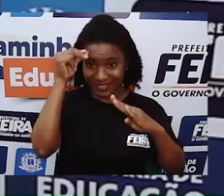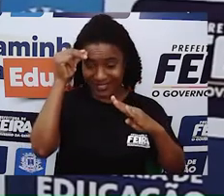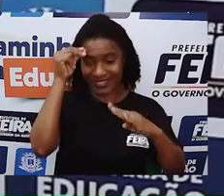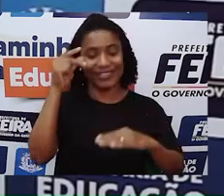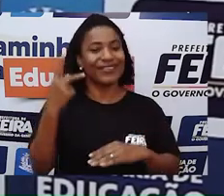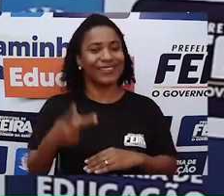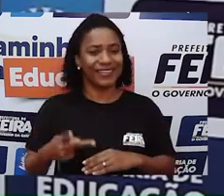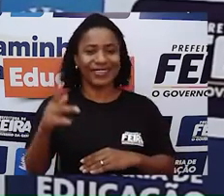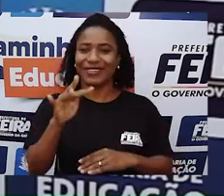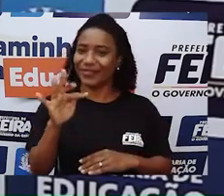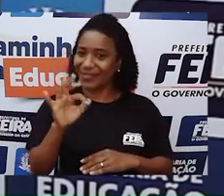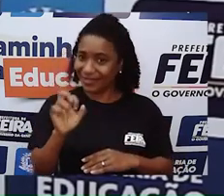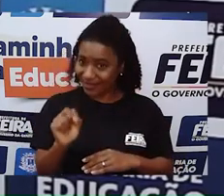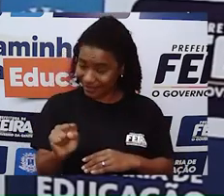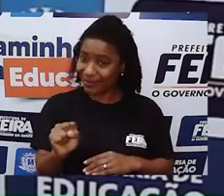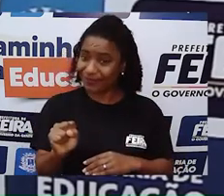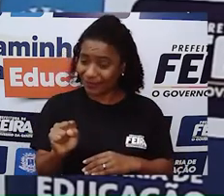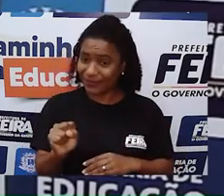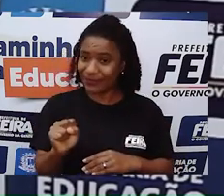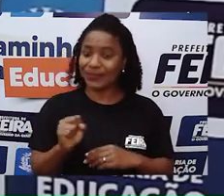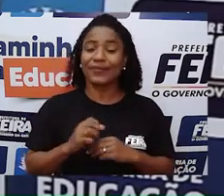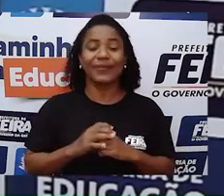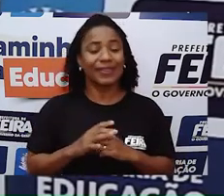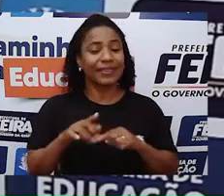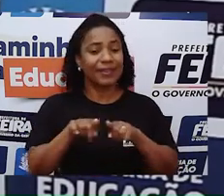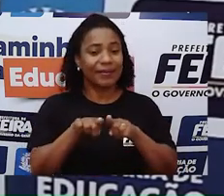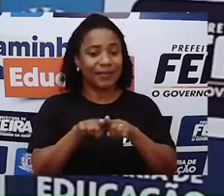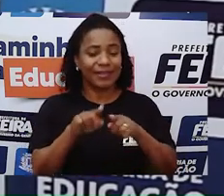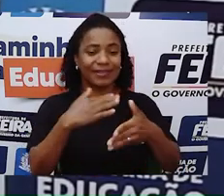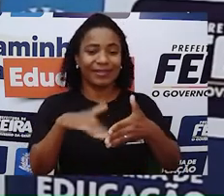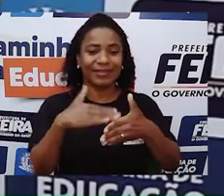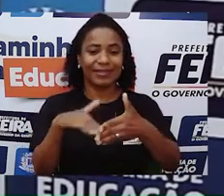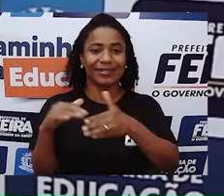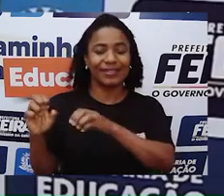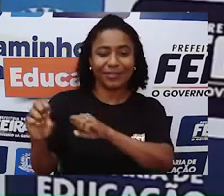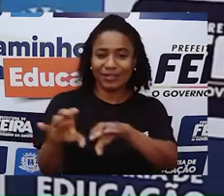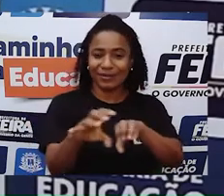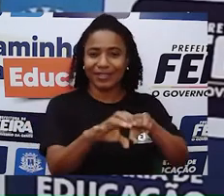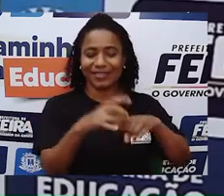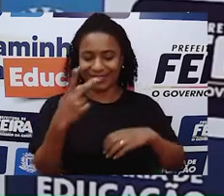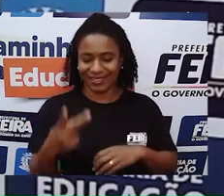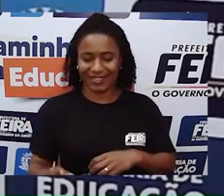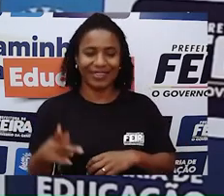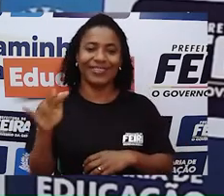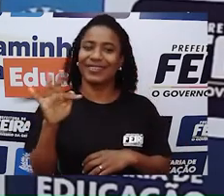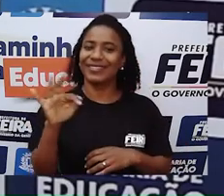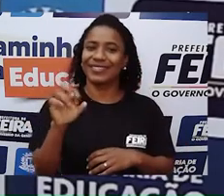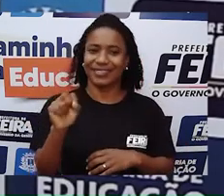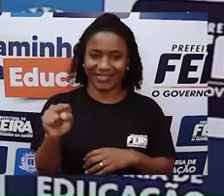da Prefeitura Municipal e da Secretaria de Educação de Feira de Santana.